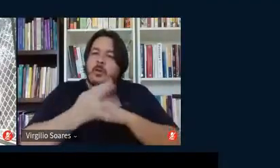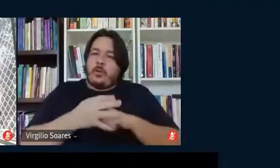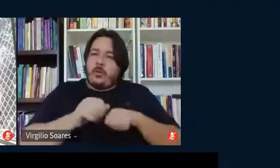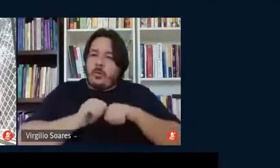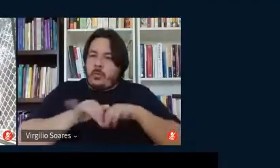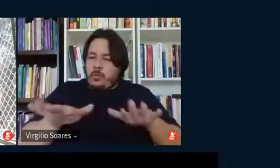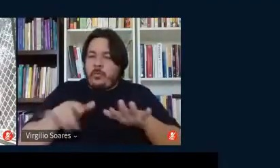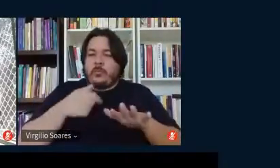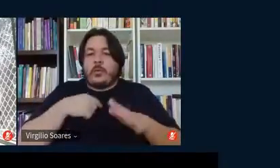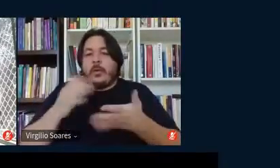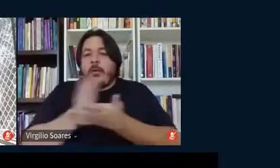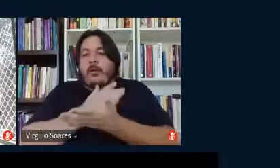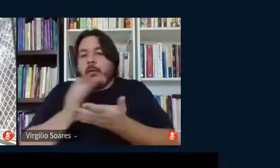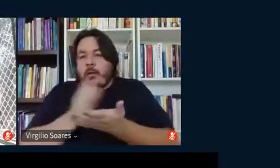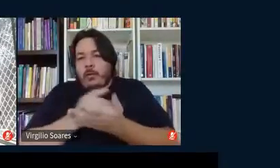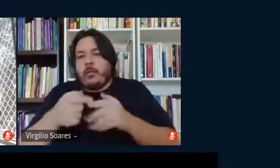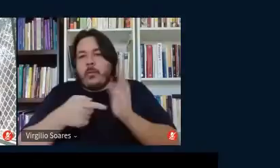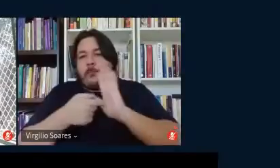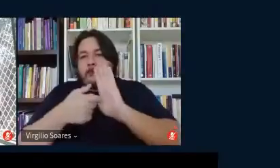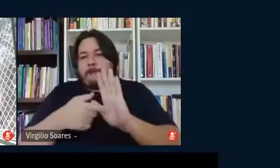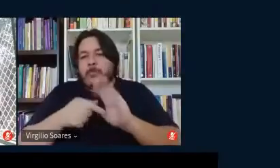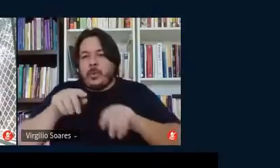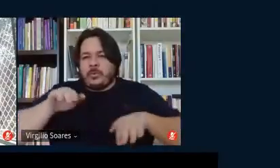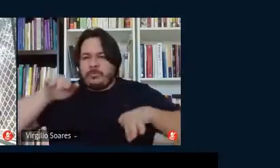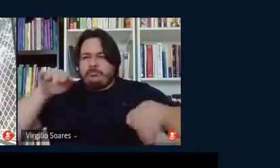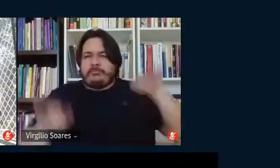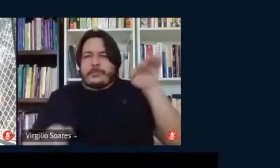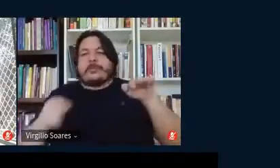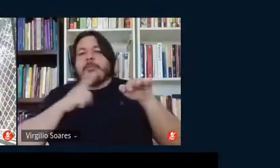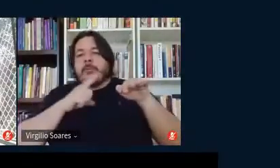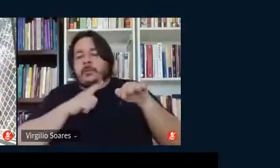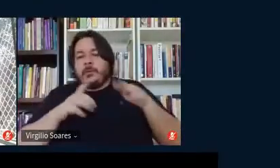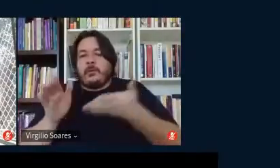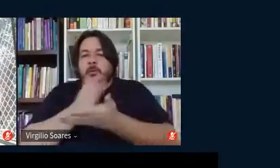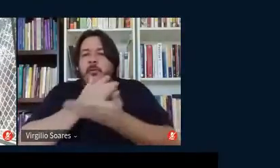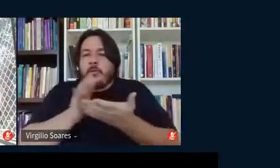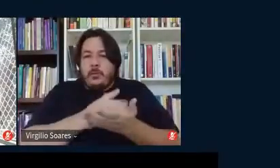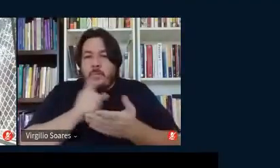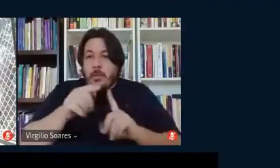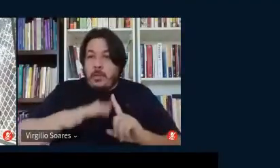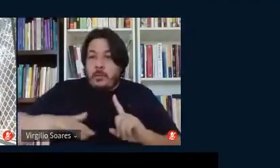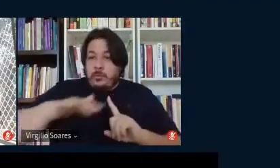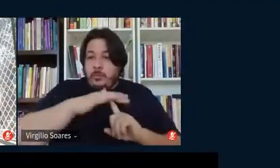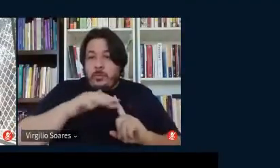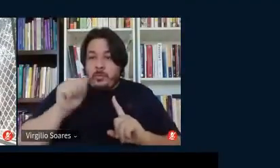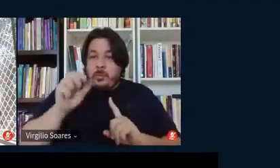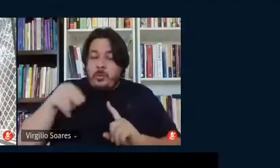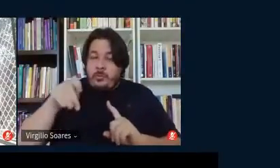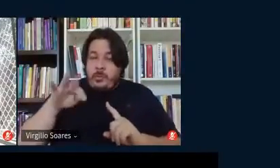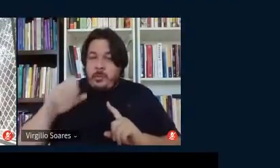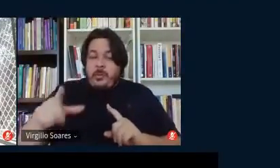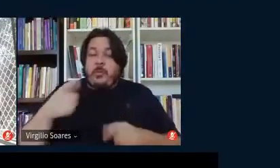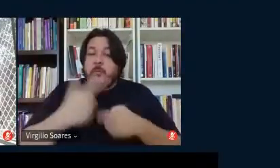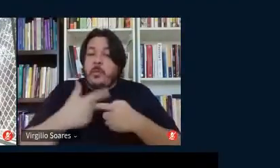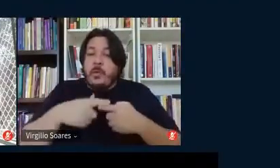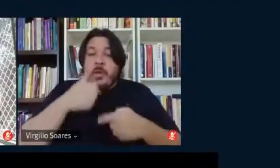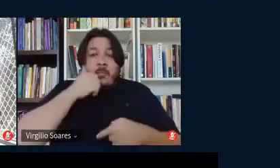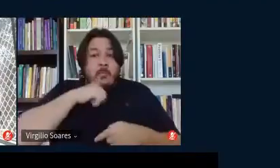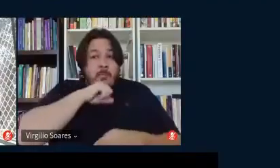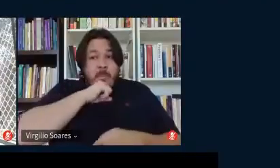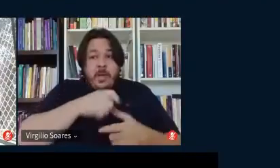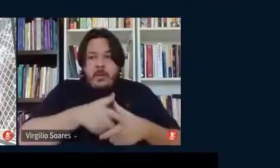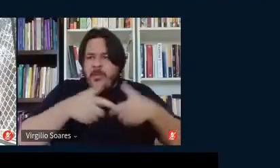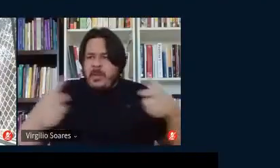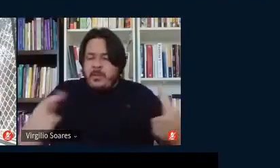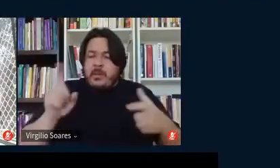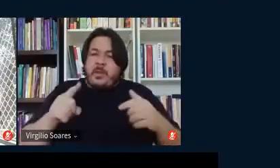gente trouxe alguma dessas desigualdades para falar para vocês rapidamente, que são as desigualdades socioambientais, uma vez que essas mães, elas vivem, sua maioria, nas periferias